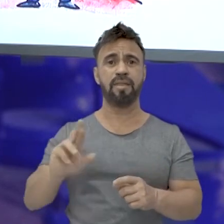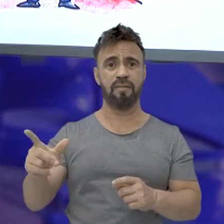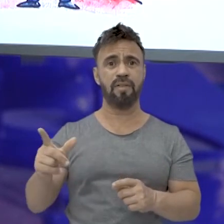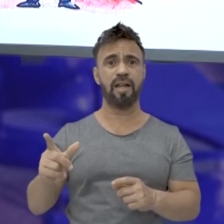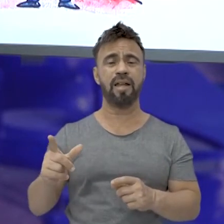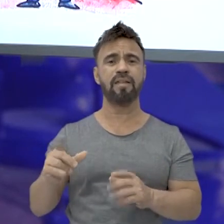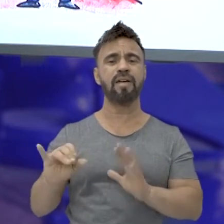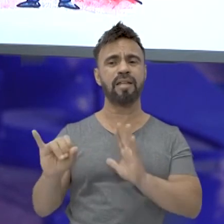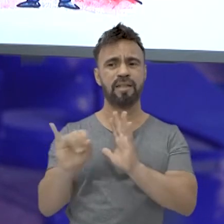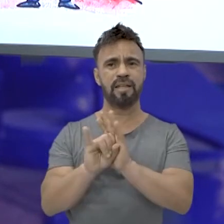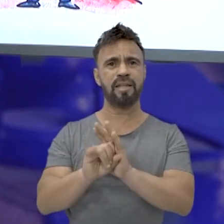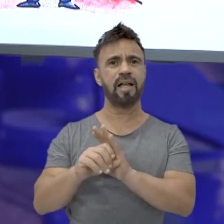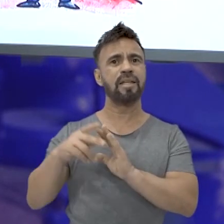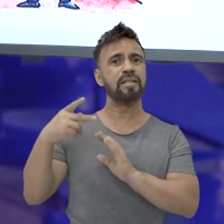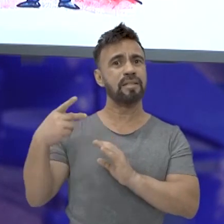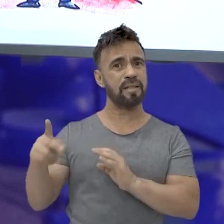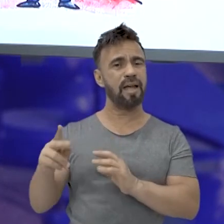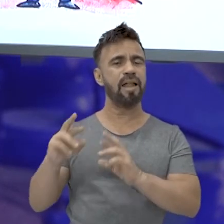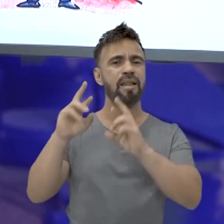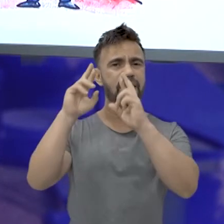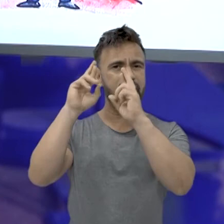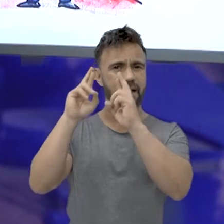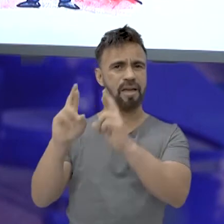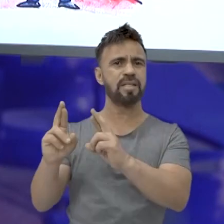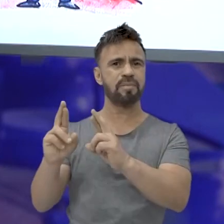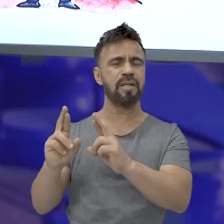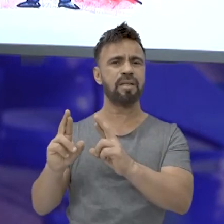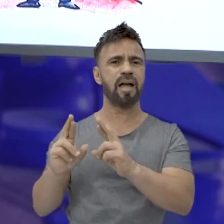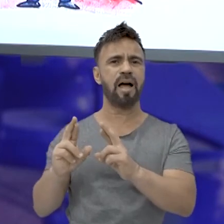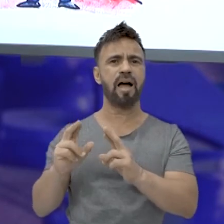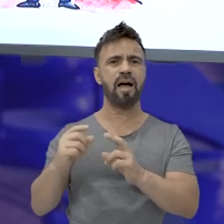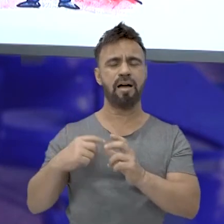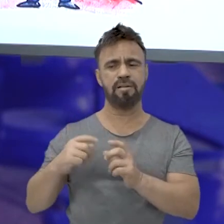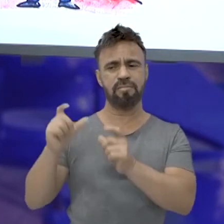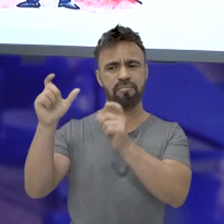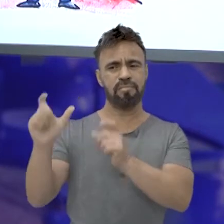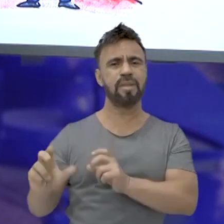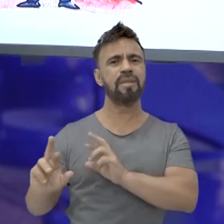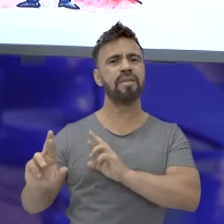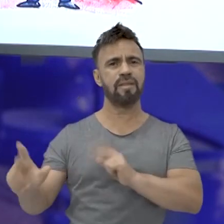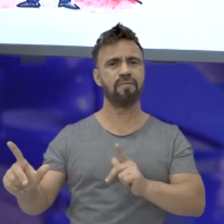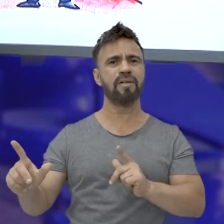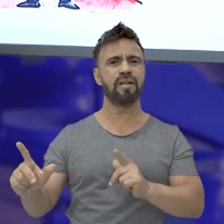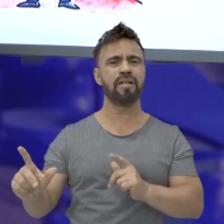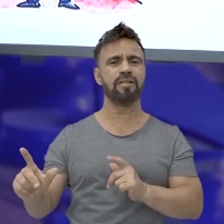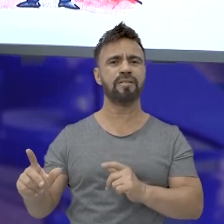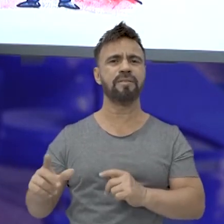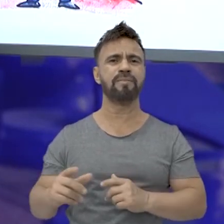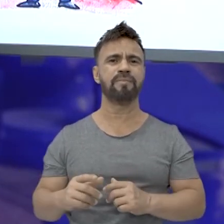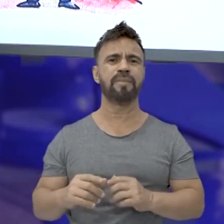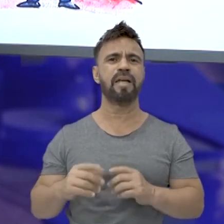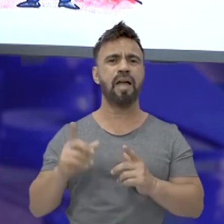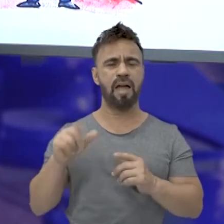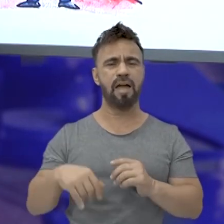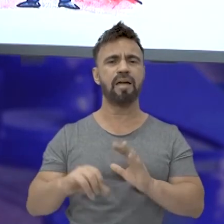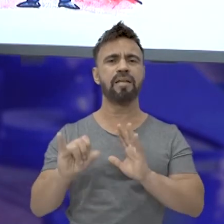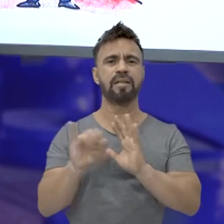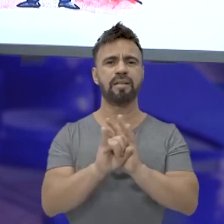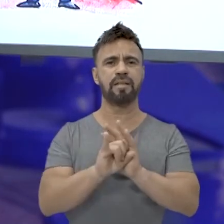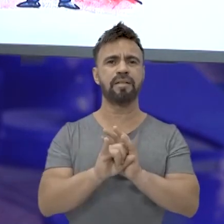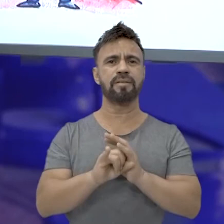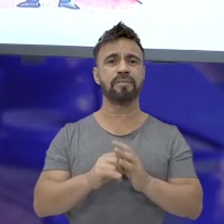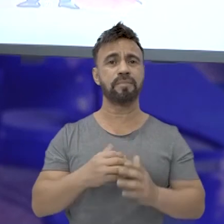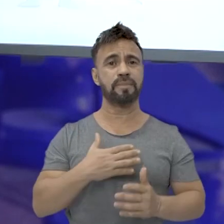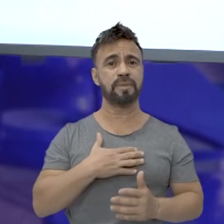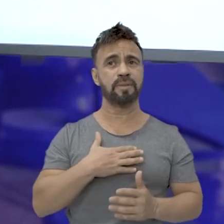o que faz a identidade dele. O que é diferente nele e que existe em mim é aquilo que faz parte da minha